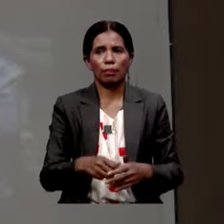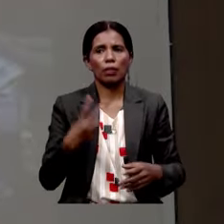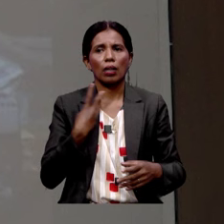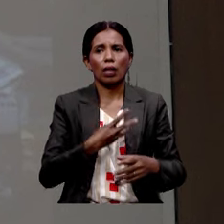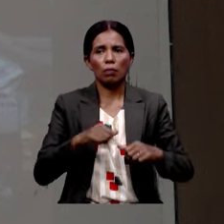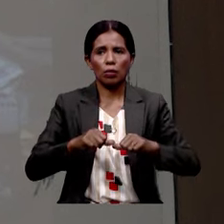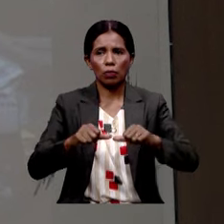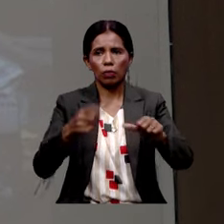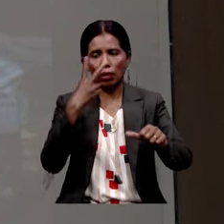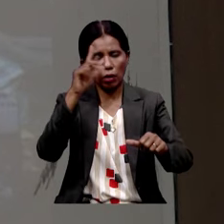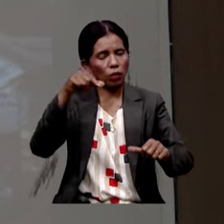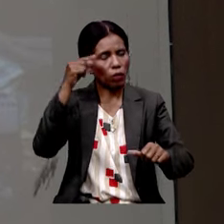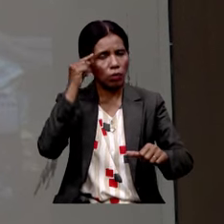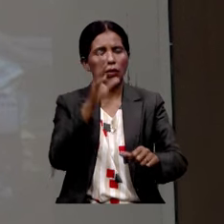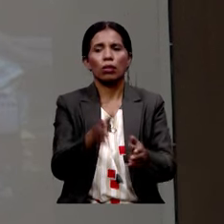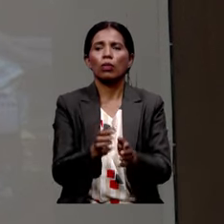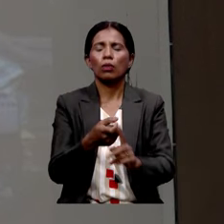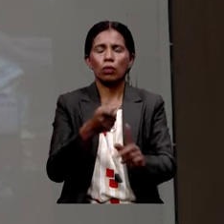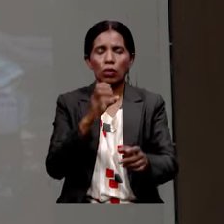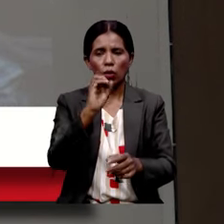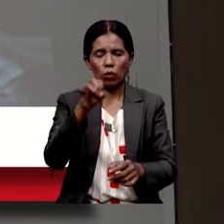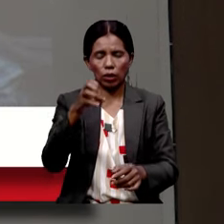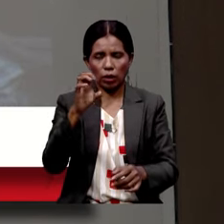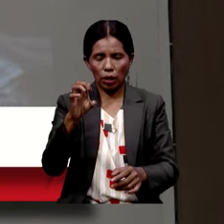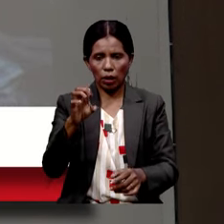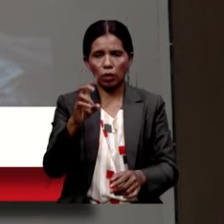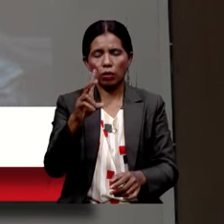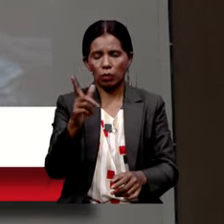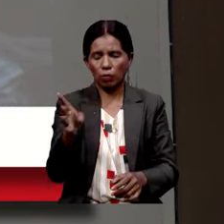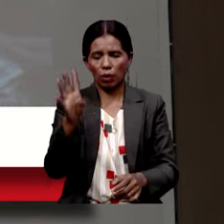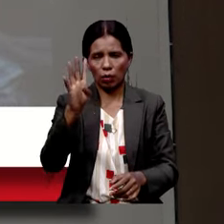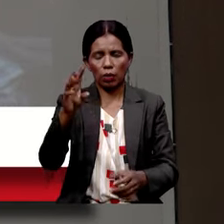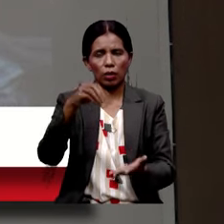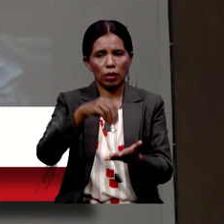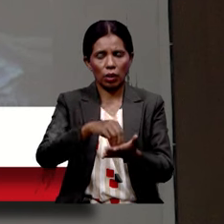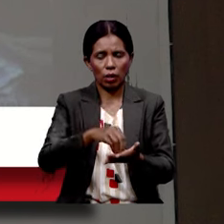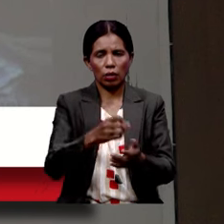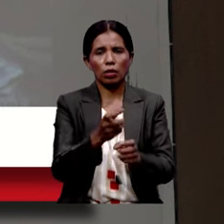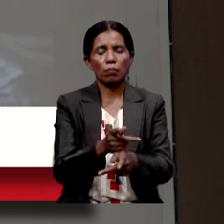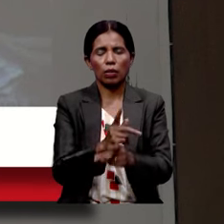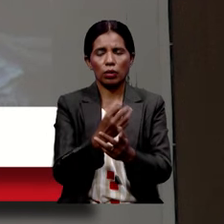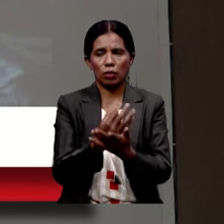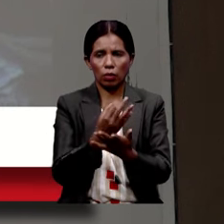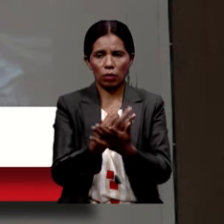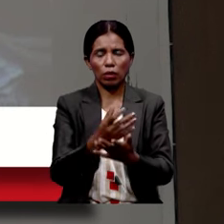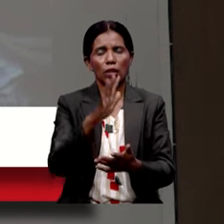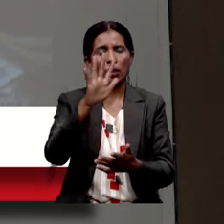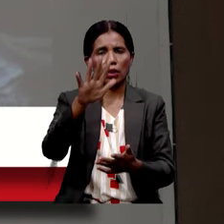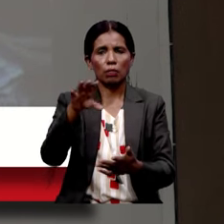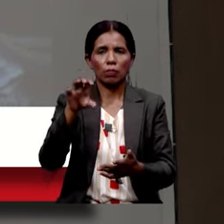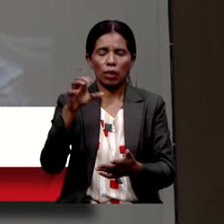continua nota que o governo através do seu orçamento 2024 propõe halotar empréstimo com montante 500